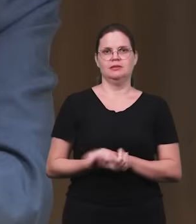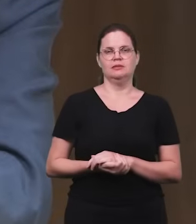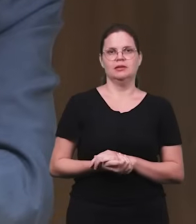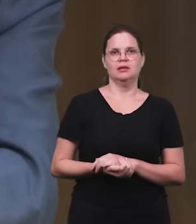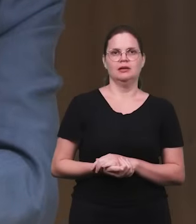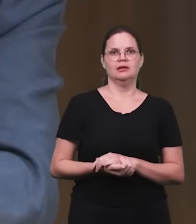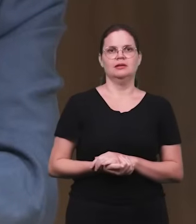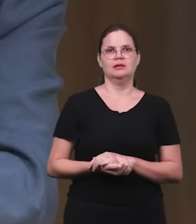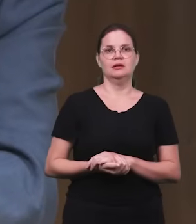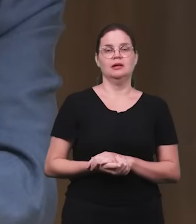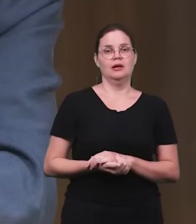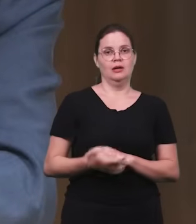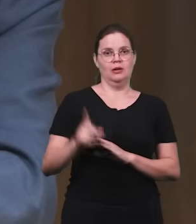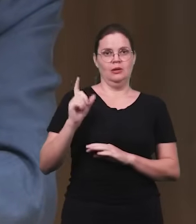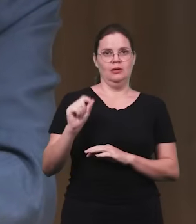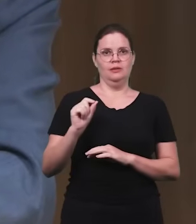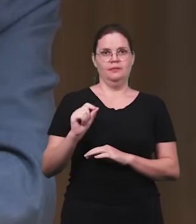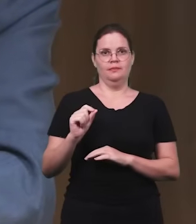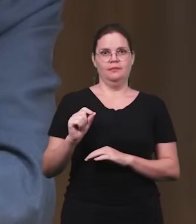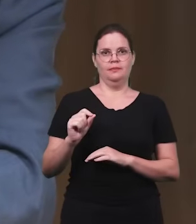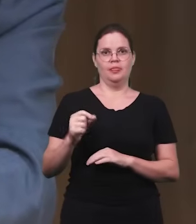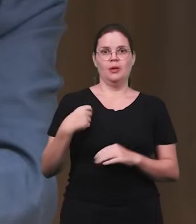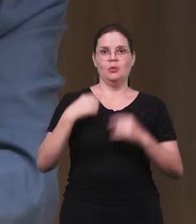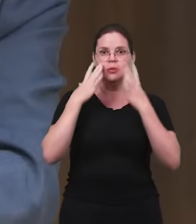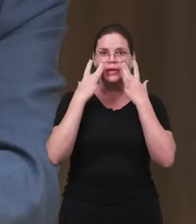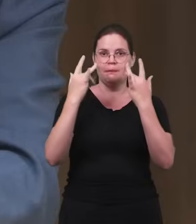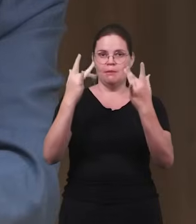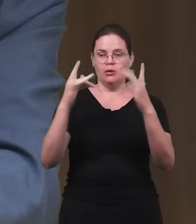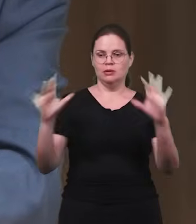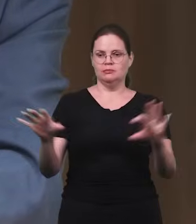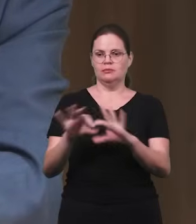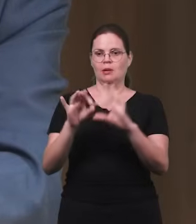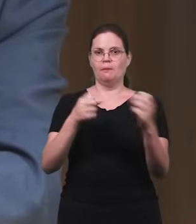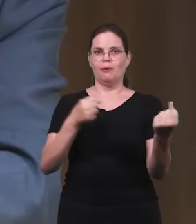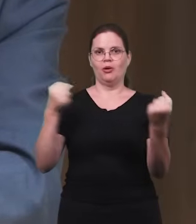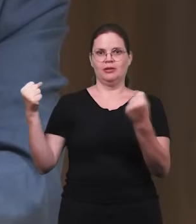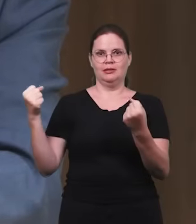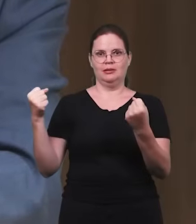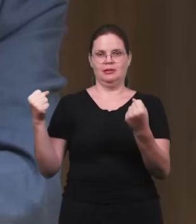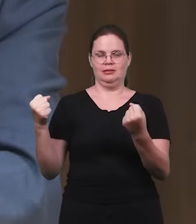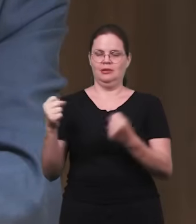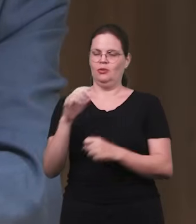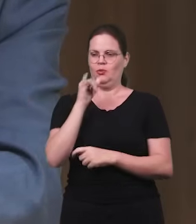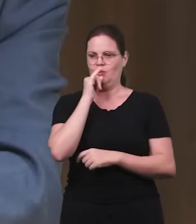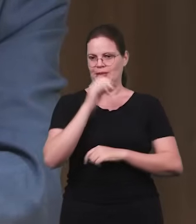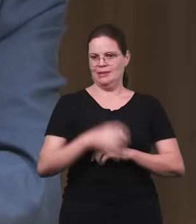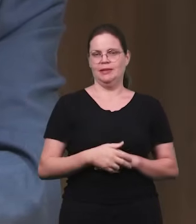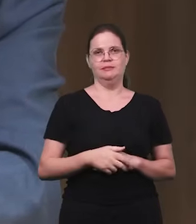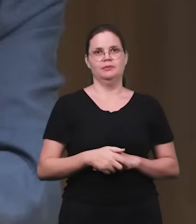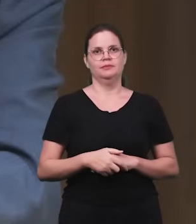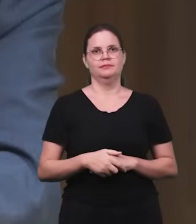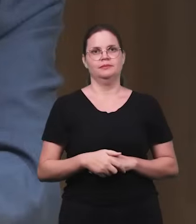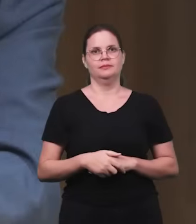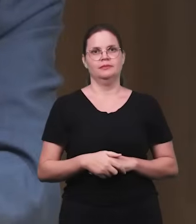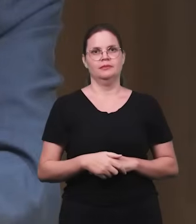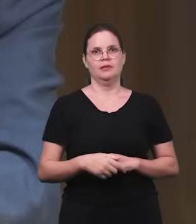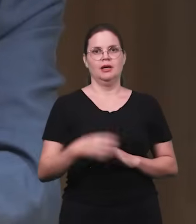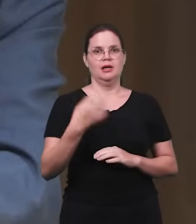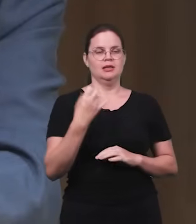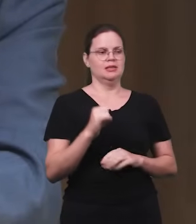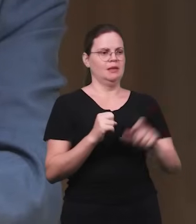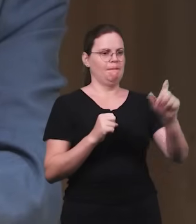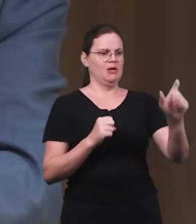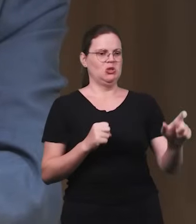poder ver junto. O temor está ligado a poder. Você não vai temer quem não tem poder